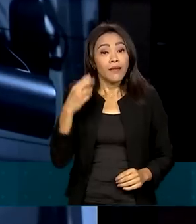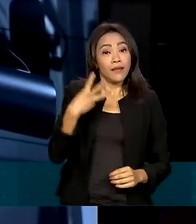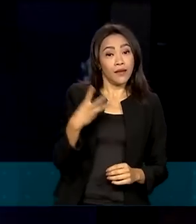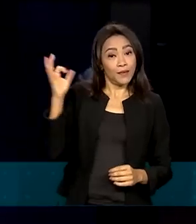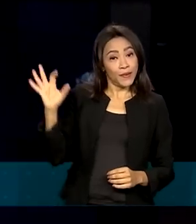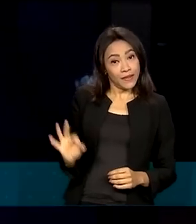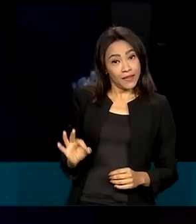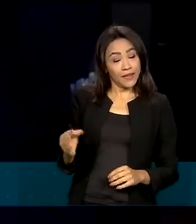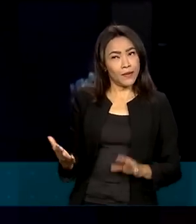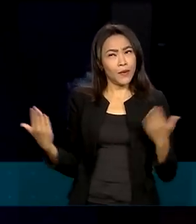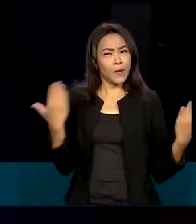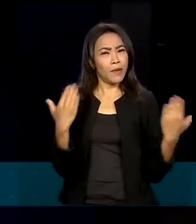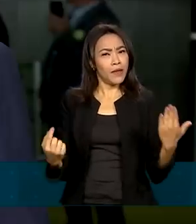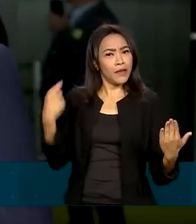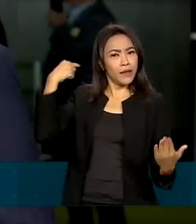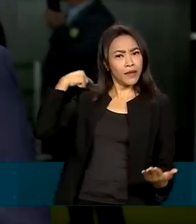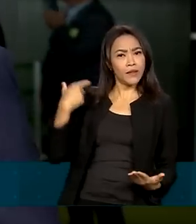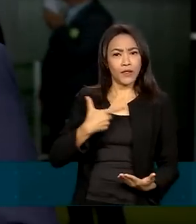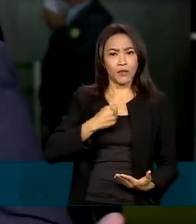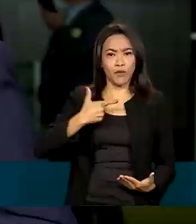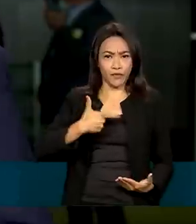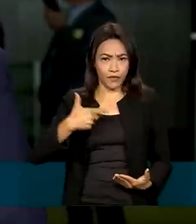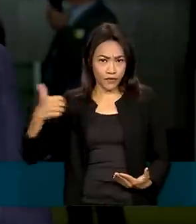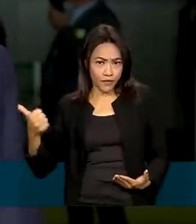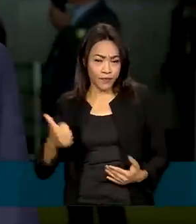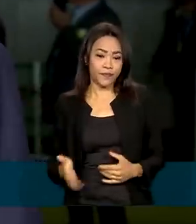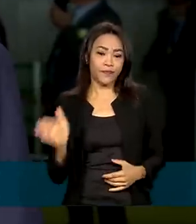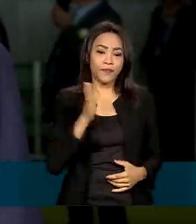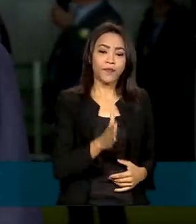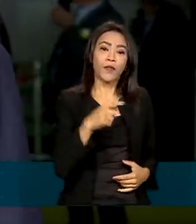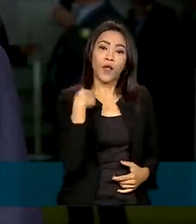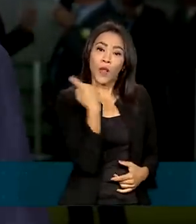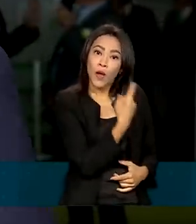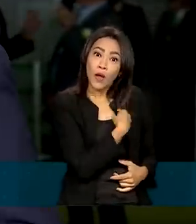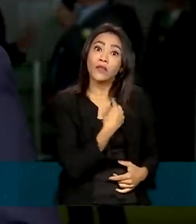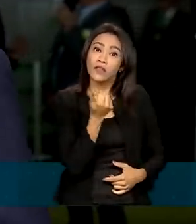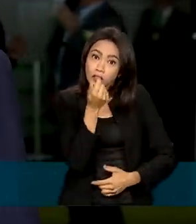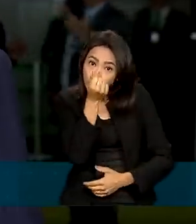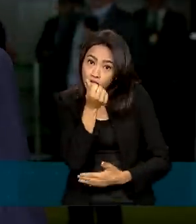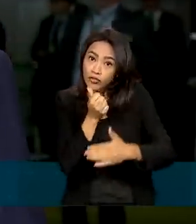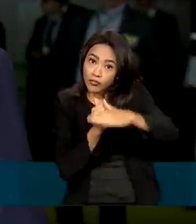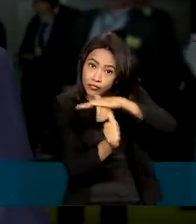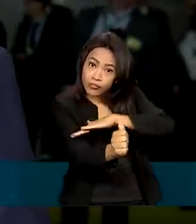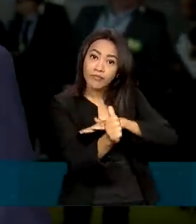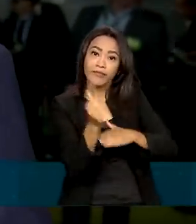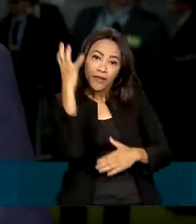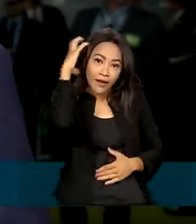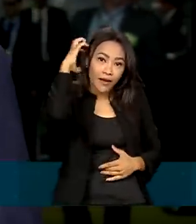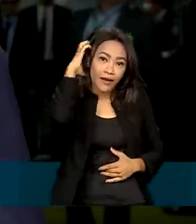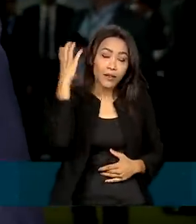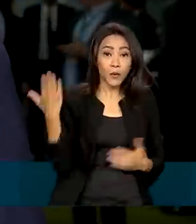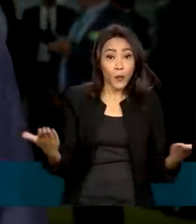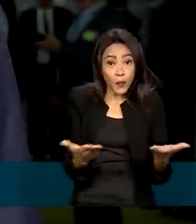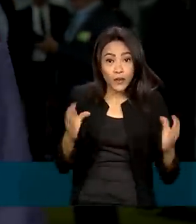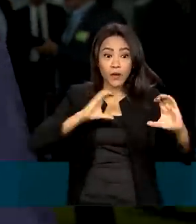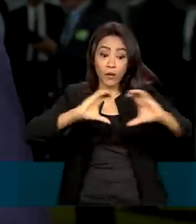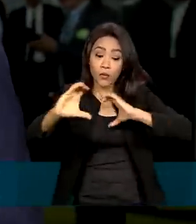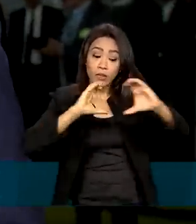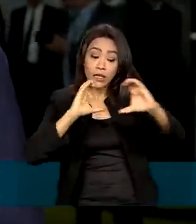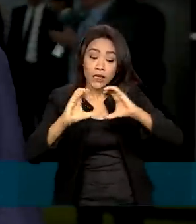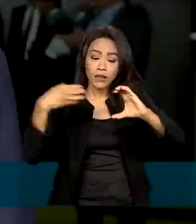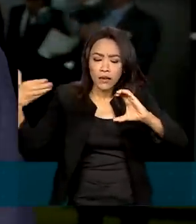relação a 2021. A gente investe muito em rádio, né? Comunicação pública hoje é muito importante